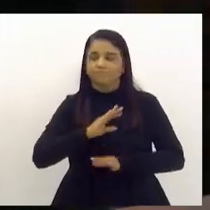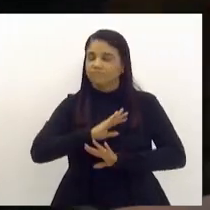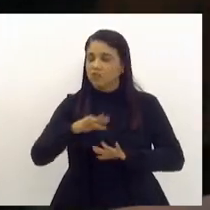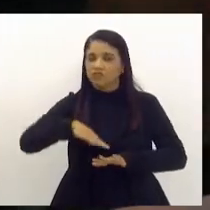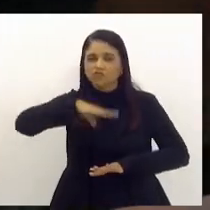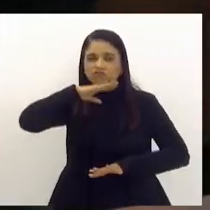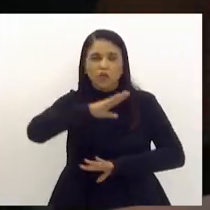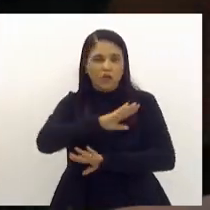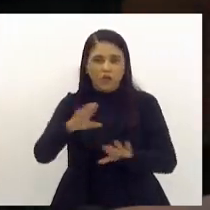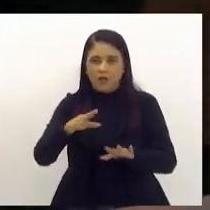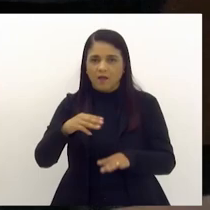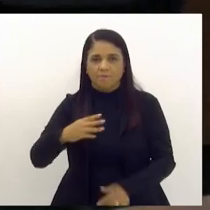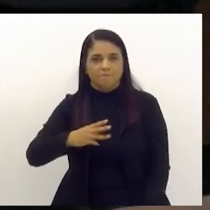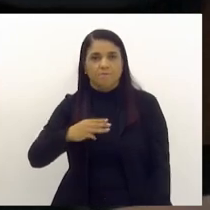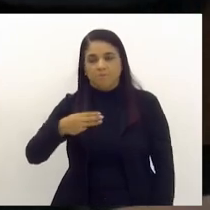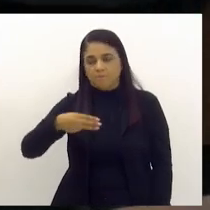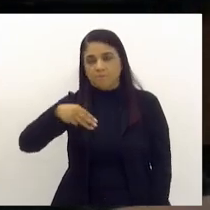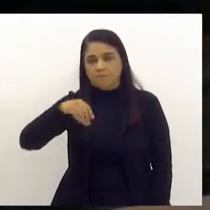demais, ministro.